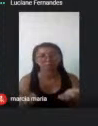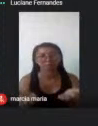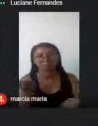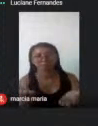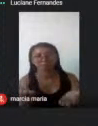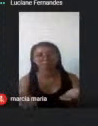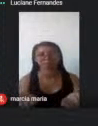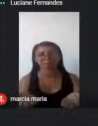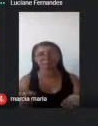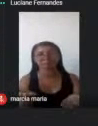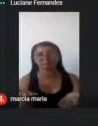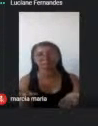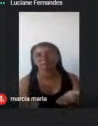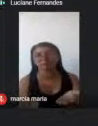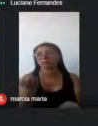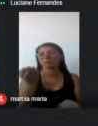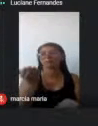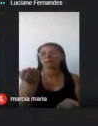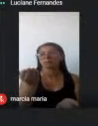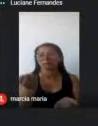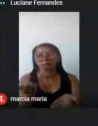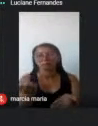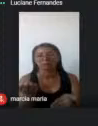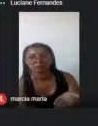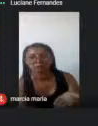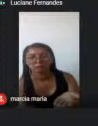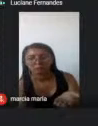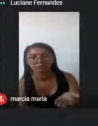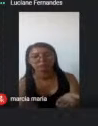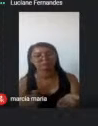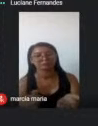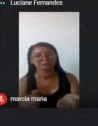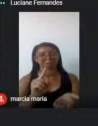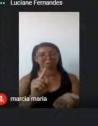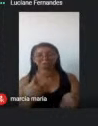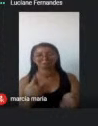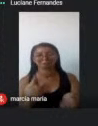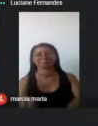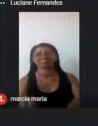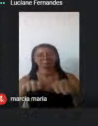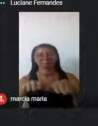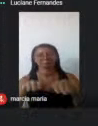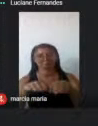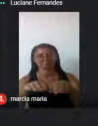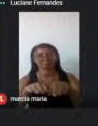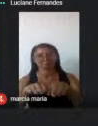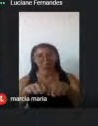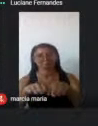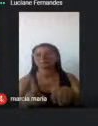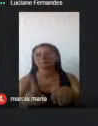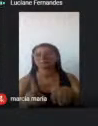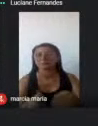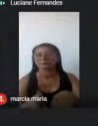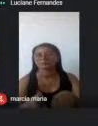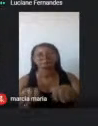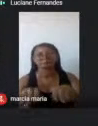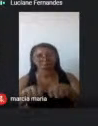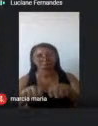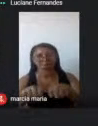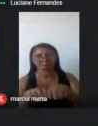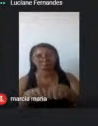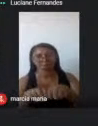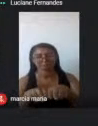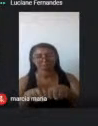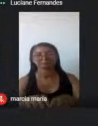não, nem aumenta, nem diminui, permanece na mesma taxa, o que nós podemos dizer.